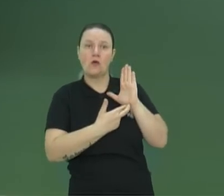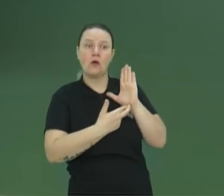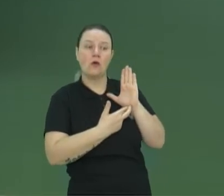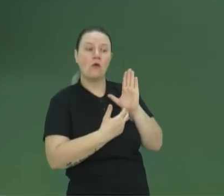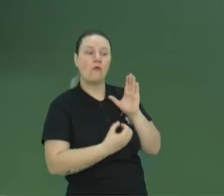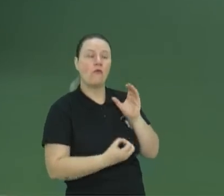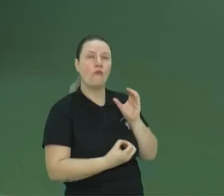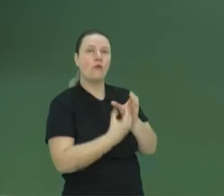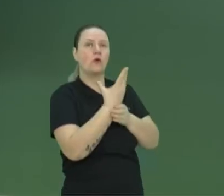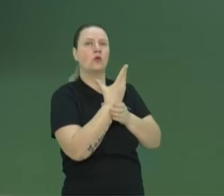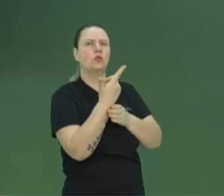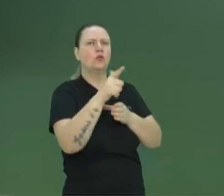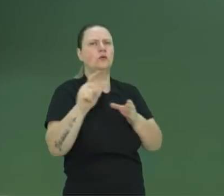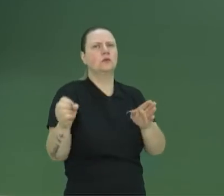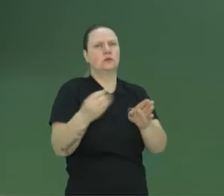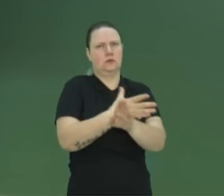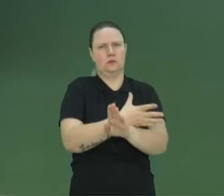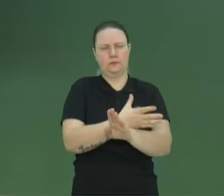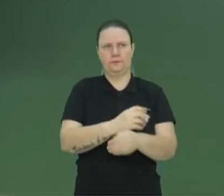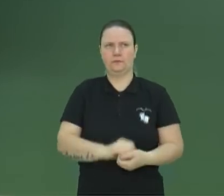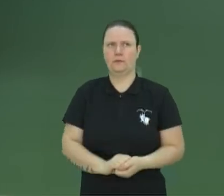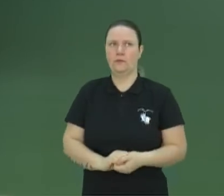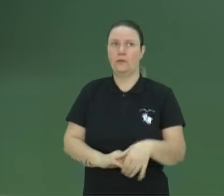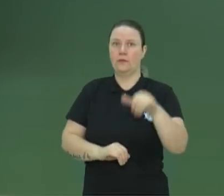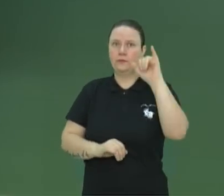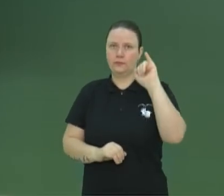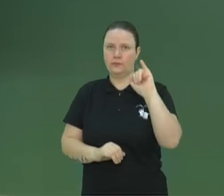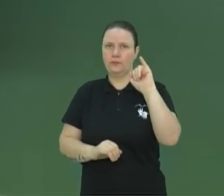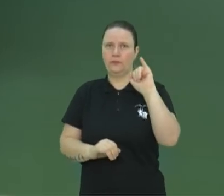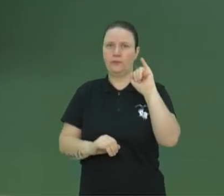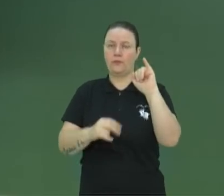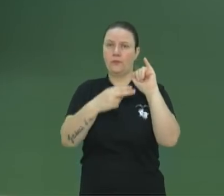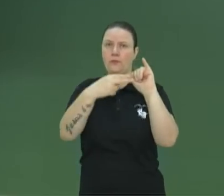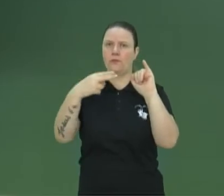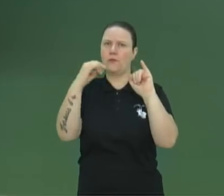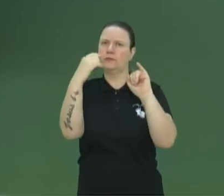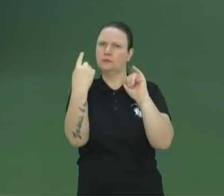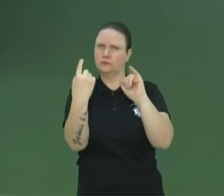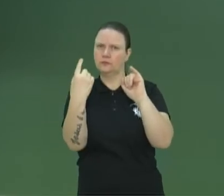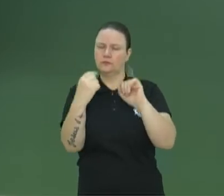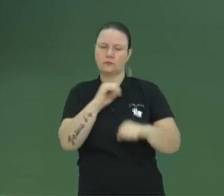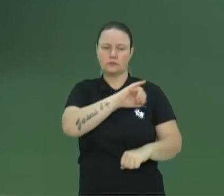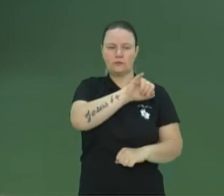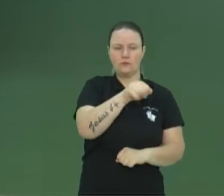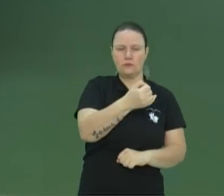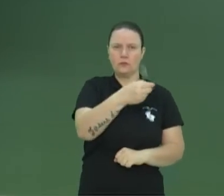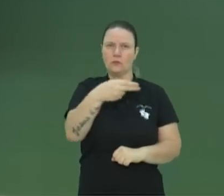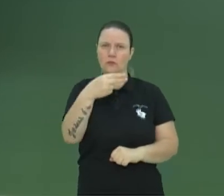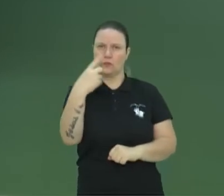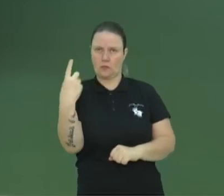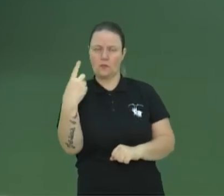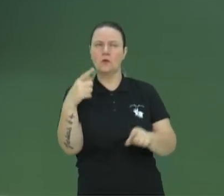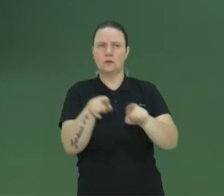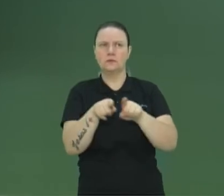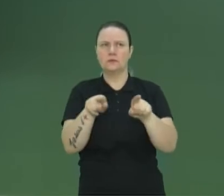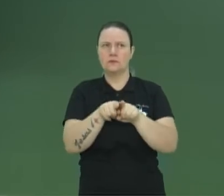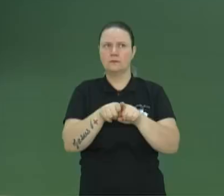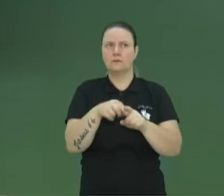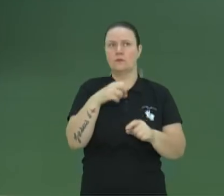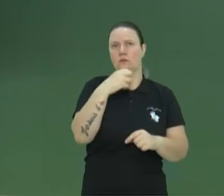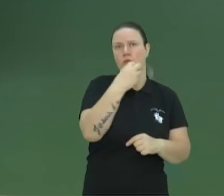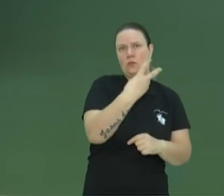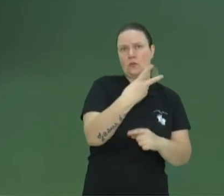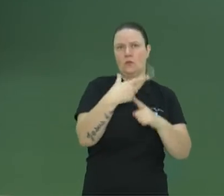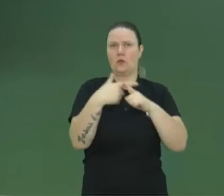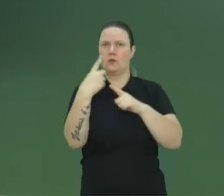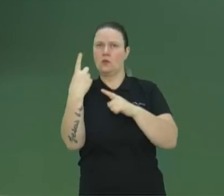No primeiro elemento, o I vale 1 e o J também vale 1. Então primeiro eu resolvo a multiplicação, 2 vezes 1,